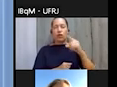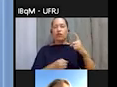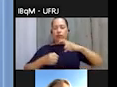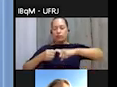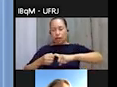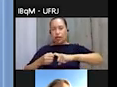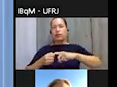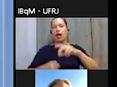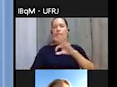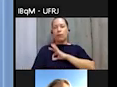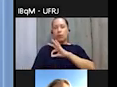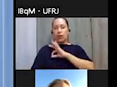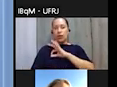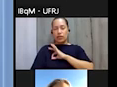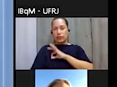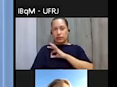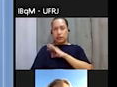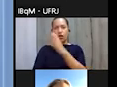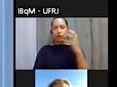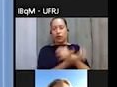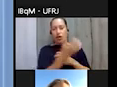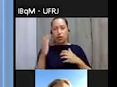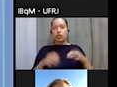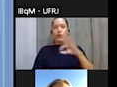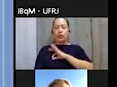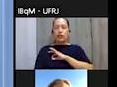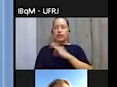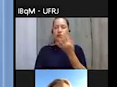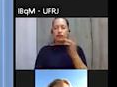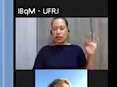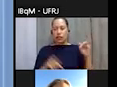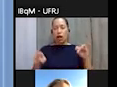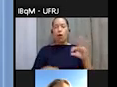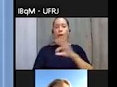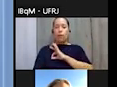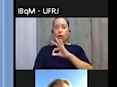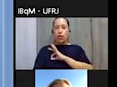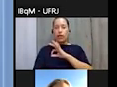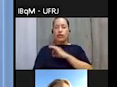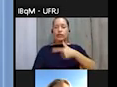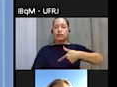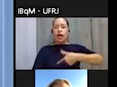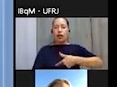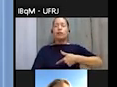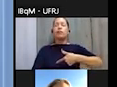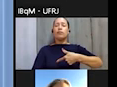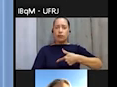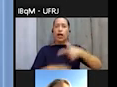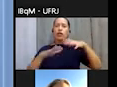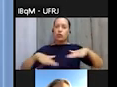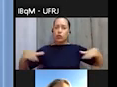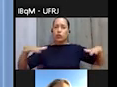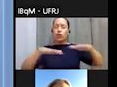e a Polícia Federal. O resultado é esse. A Polícia Armada, dentro de áreas de concessão